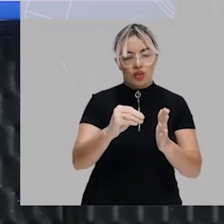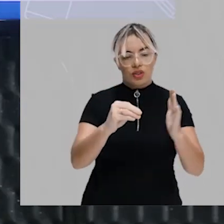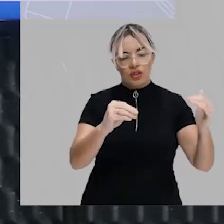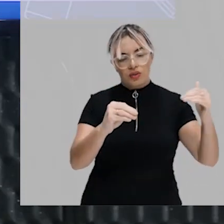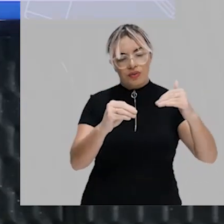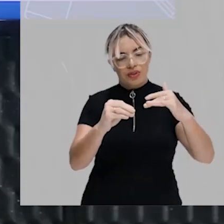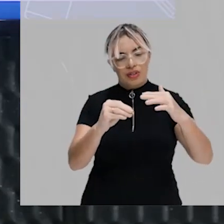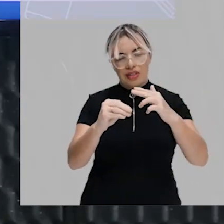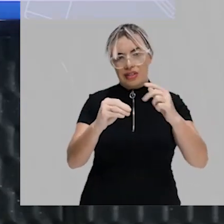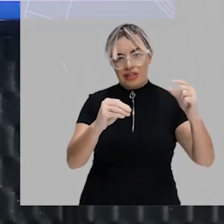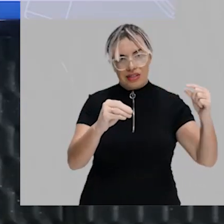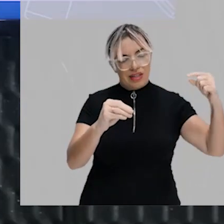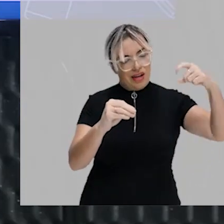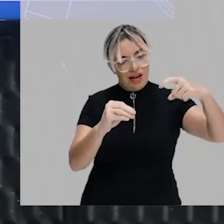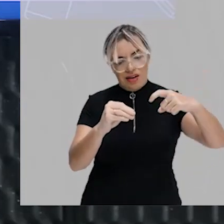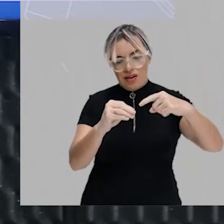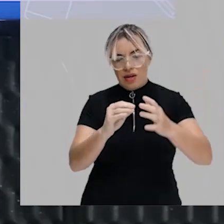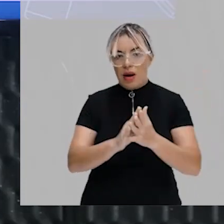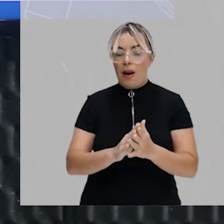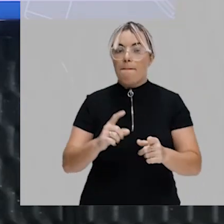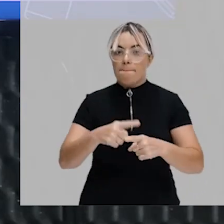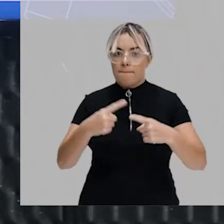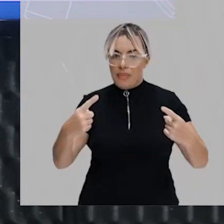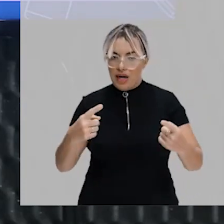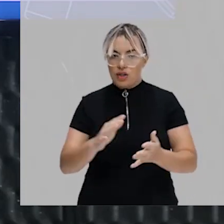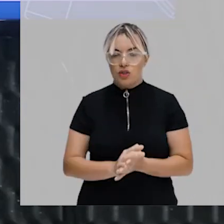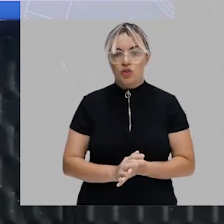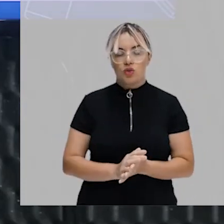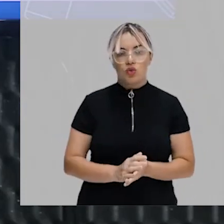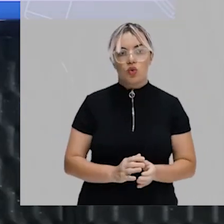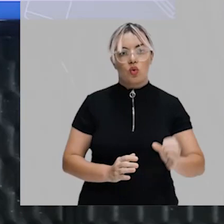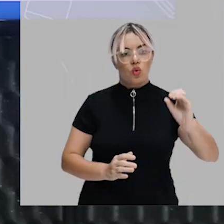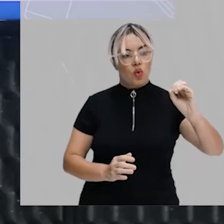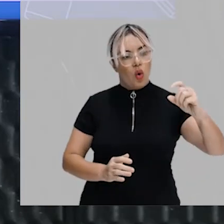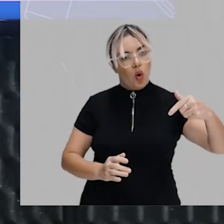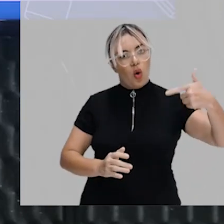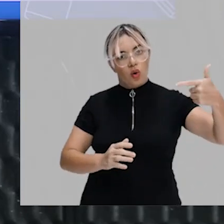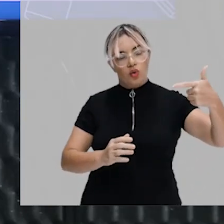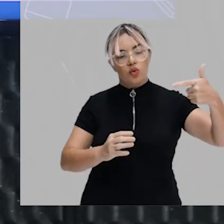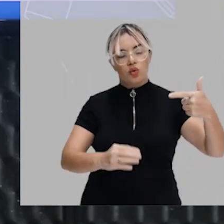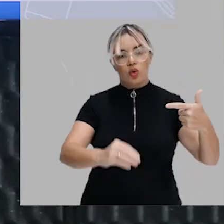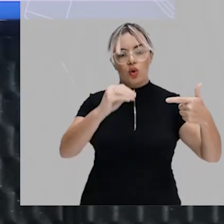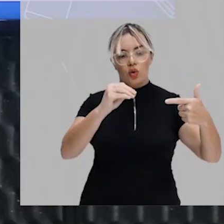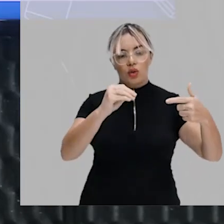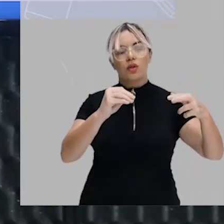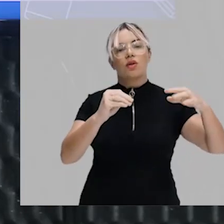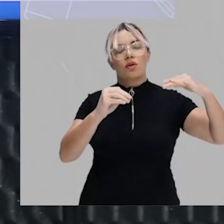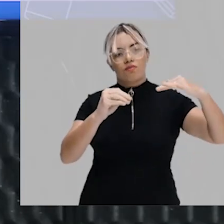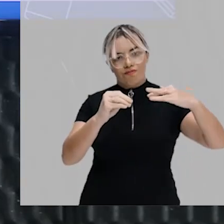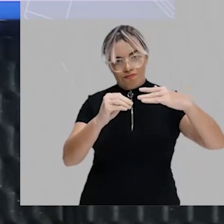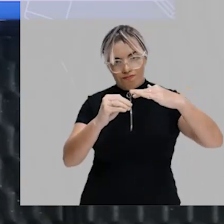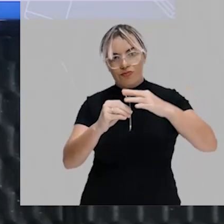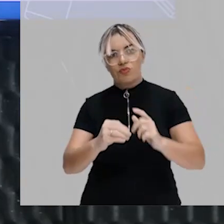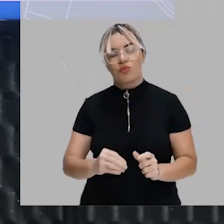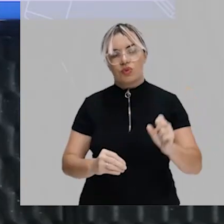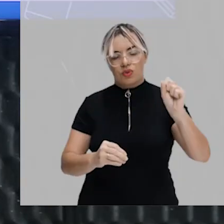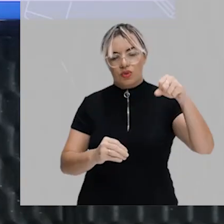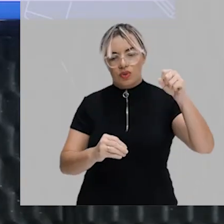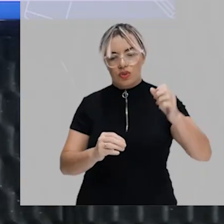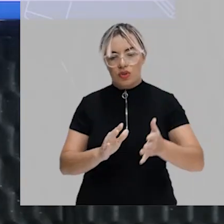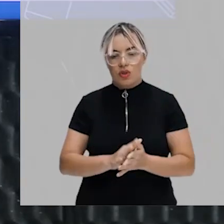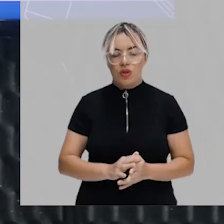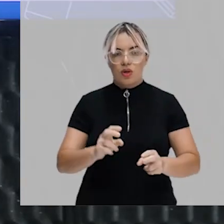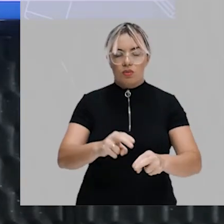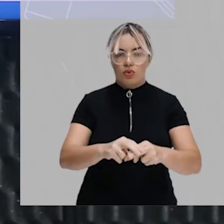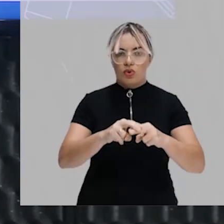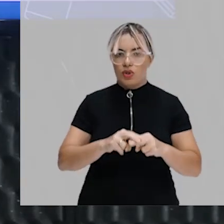certo? E com isso, esses micro-organismos ficavam retidos e não conseguiam penetrar nesse caldo nutritivo. E